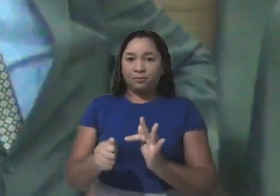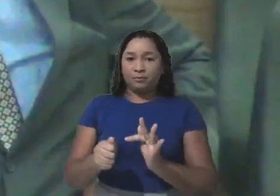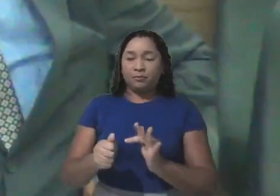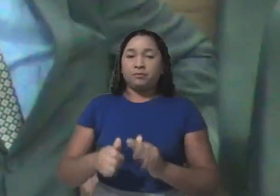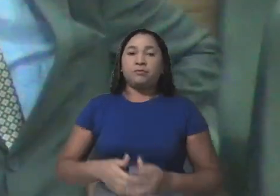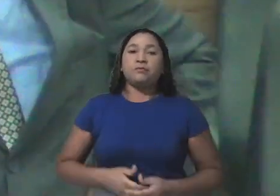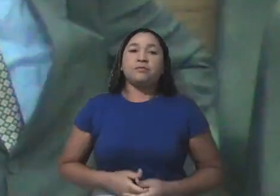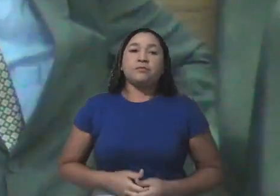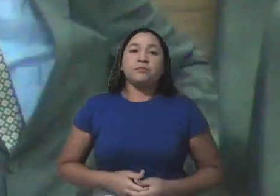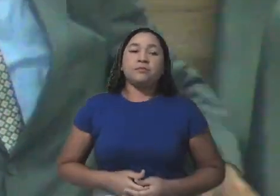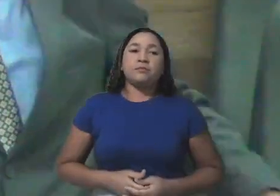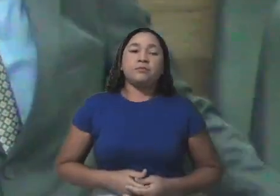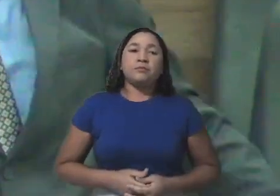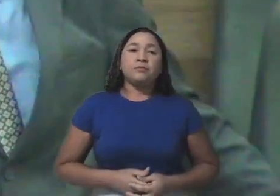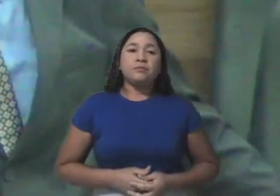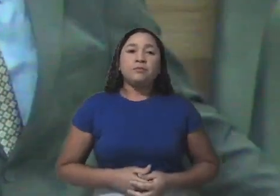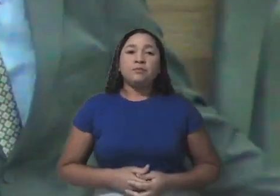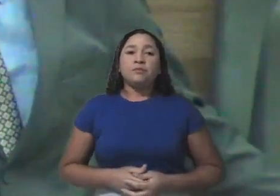Efésios,